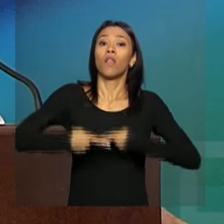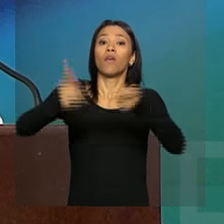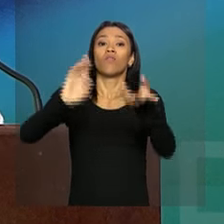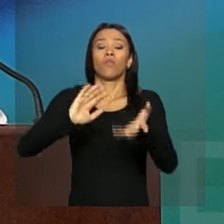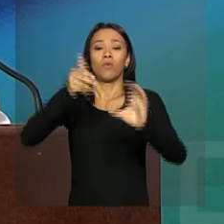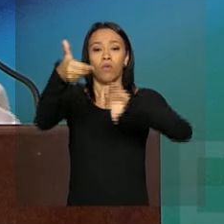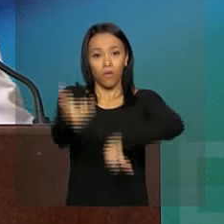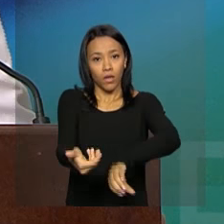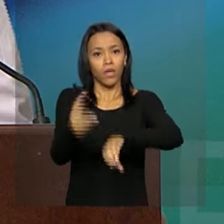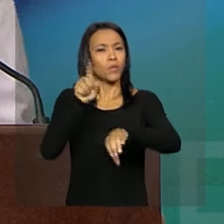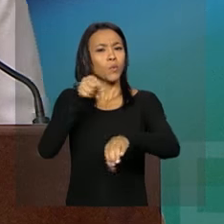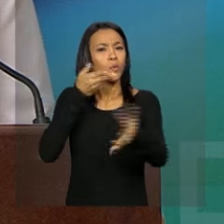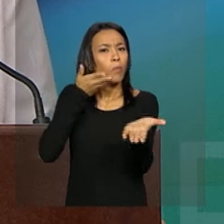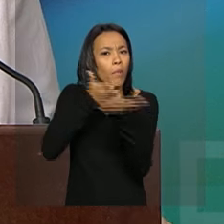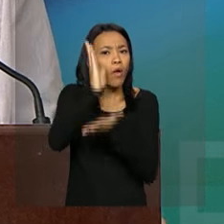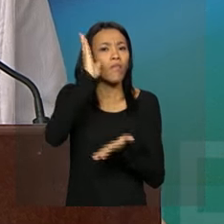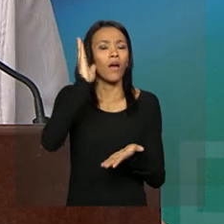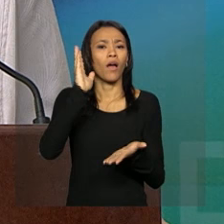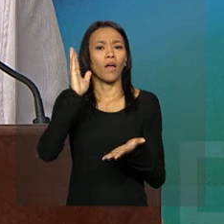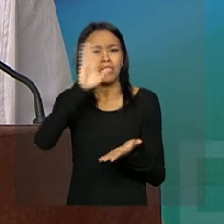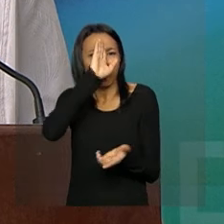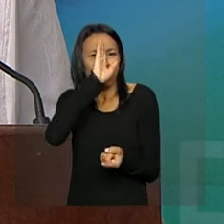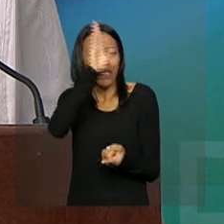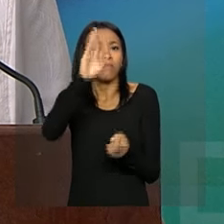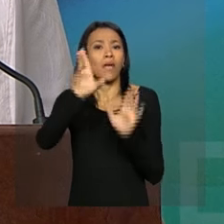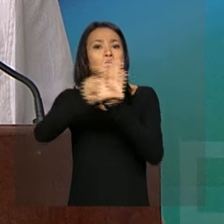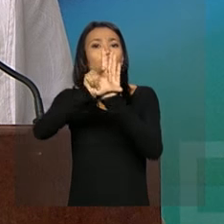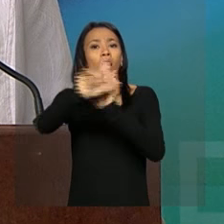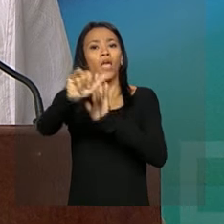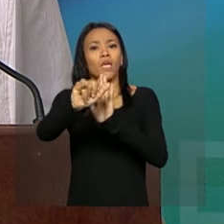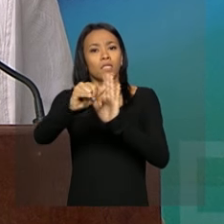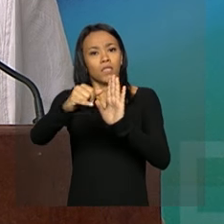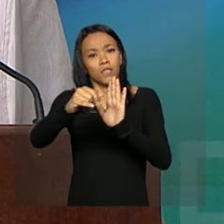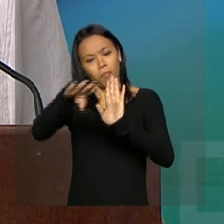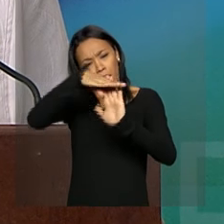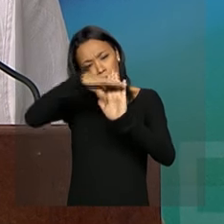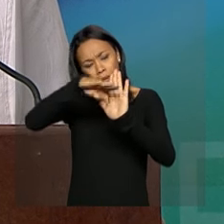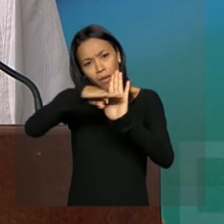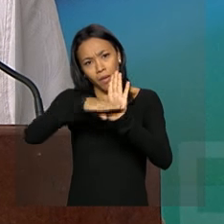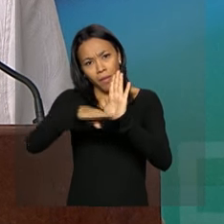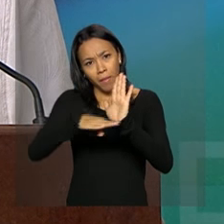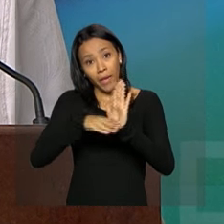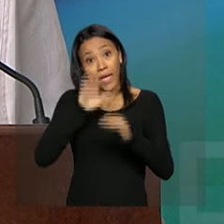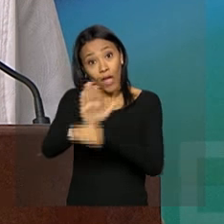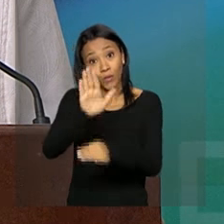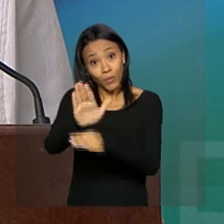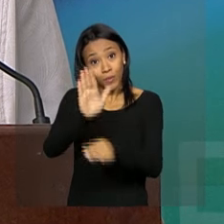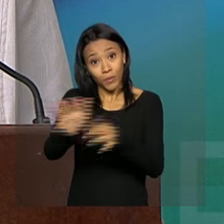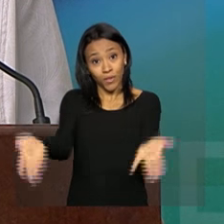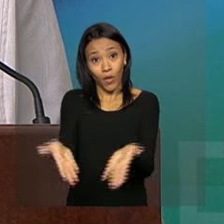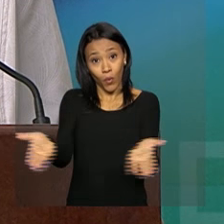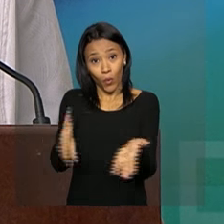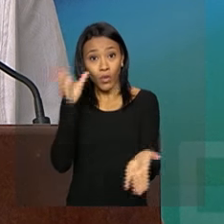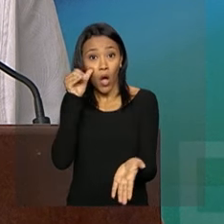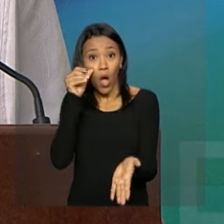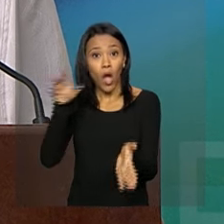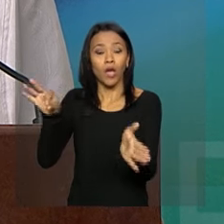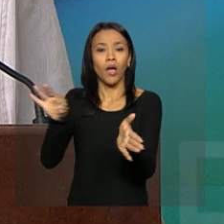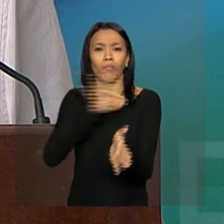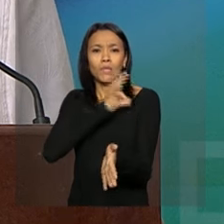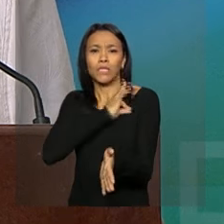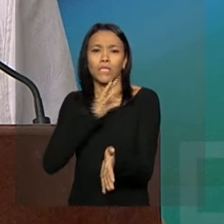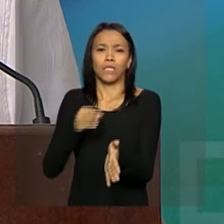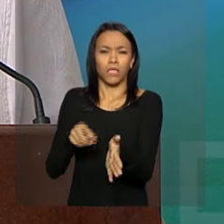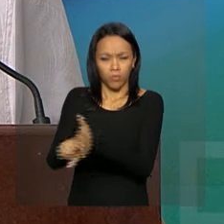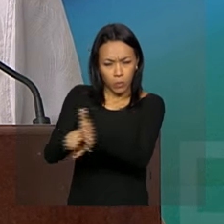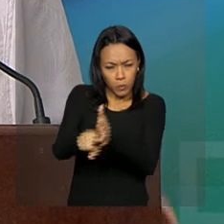para aprovação as principais legislações que facilitaram e facilitam hoje as investigações e